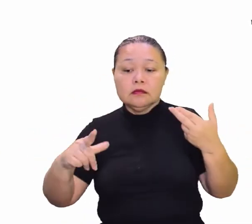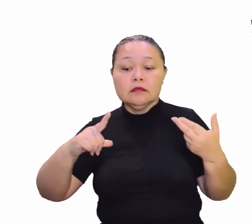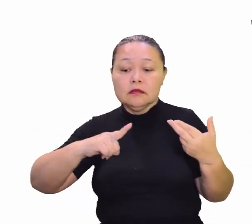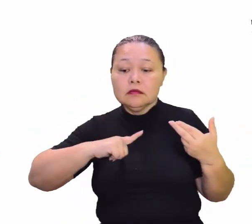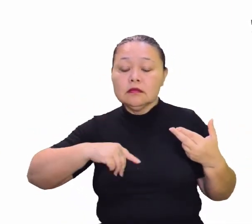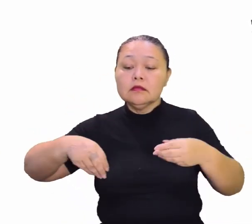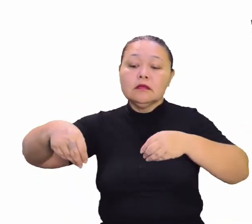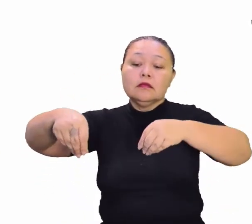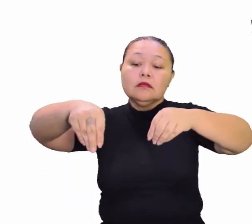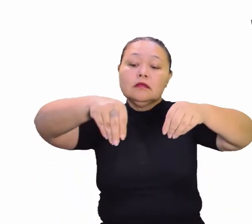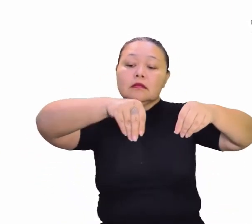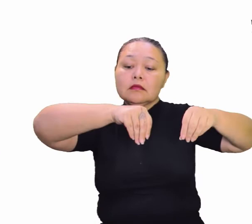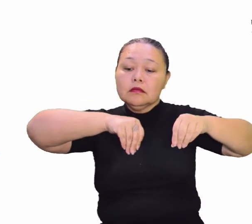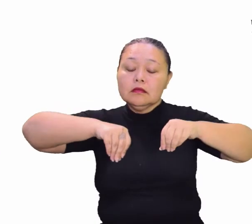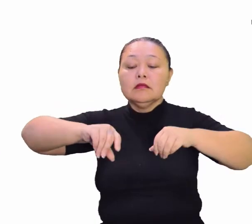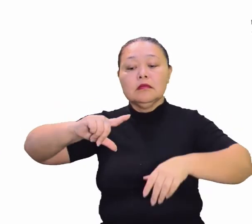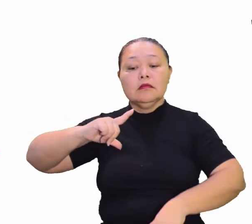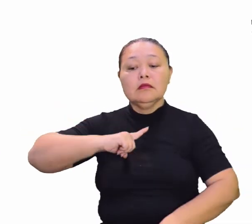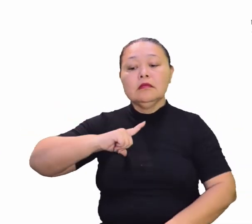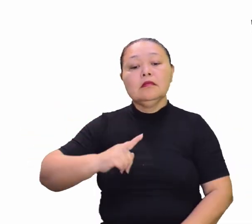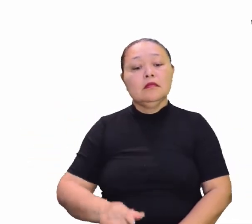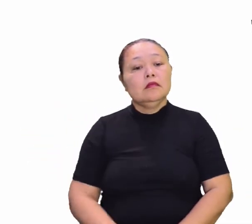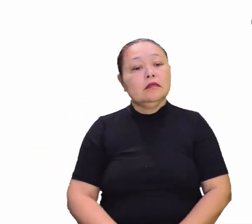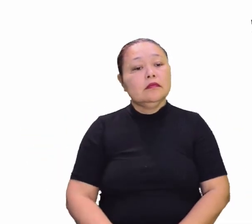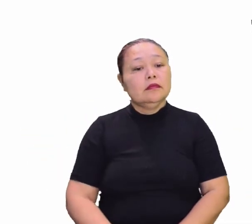em seu território.